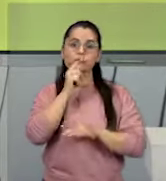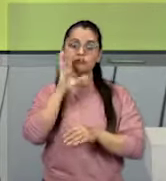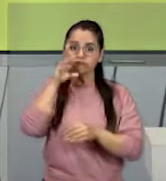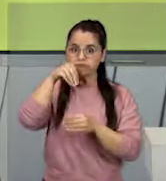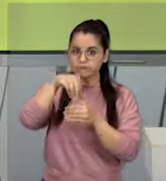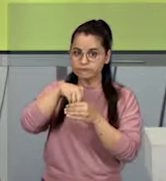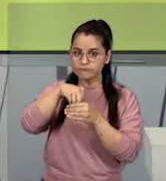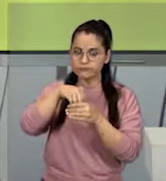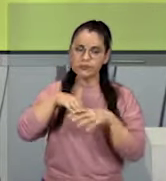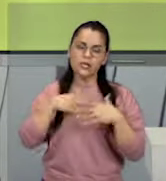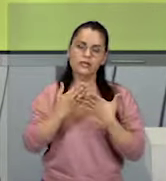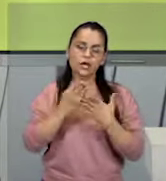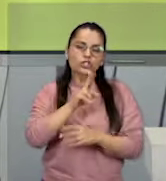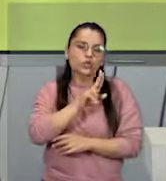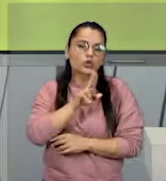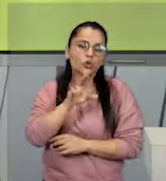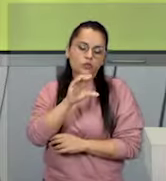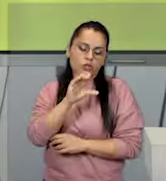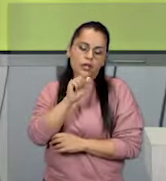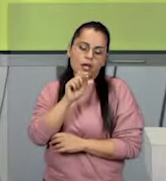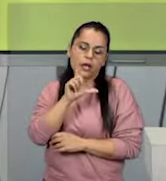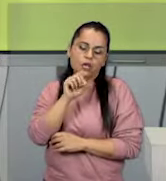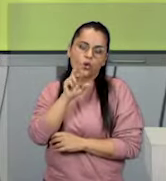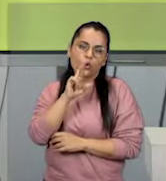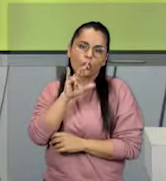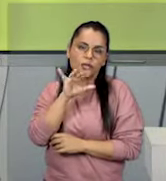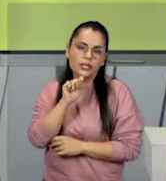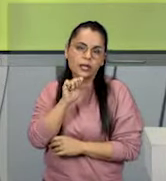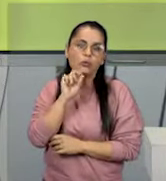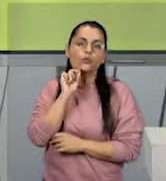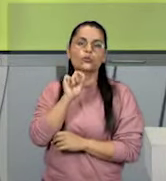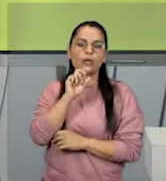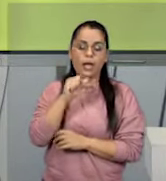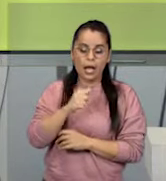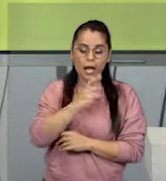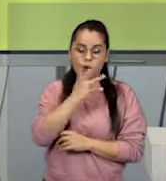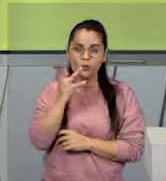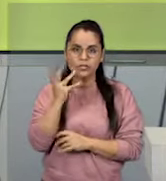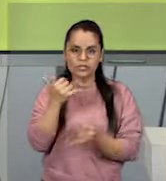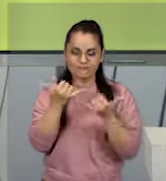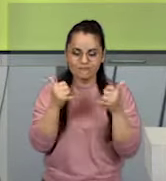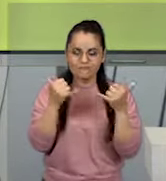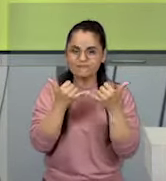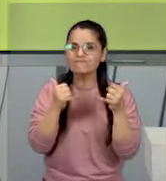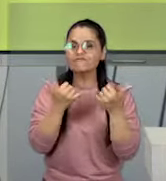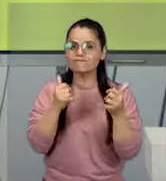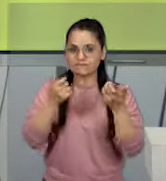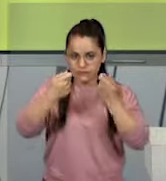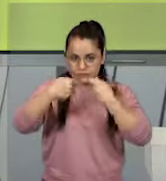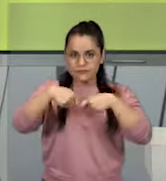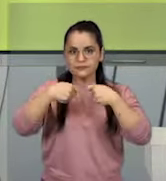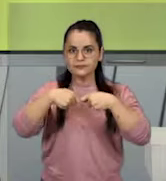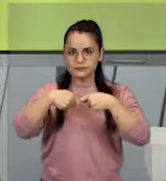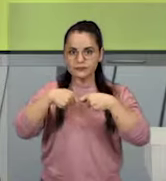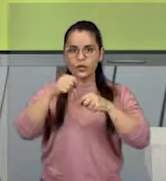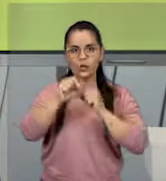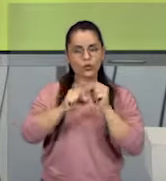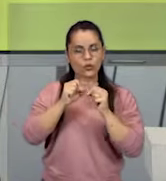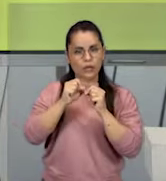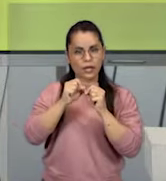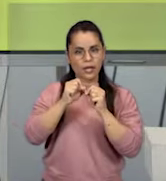bom e nós damos o nome de caloria e a quantidade de energia necessária para